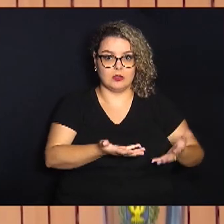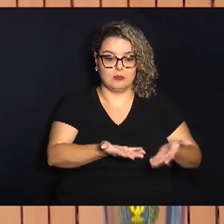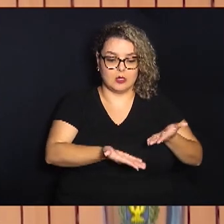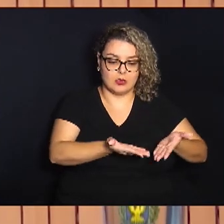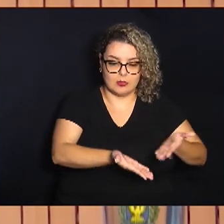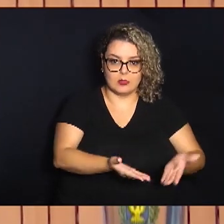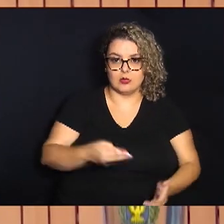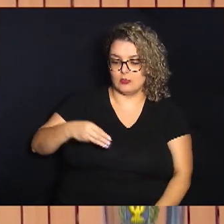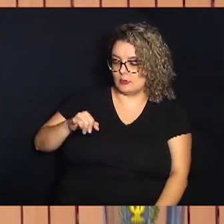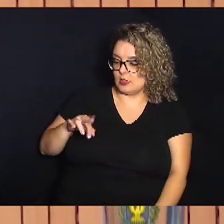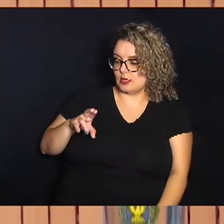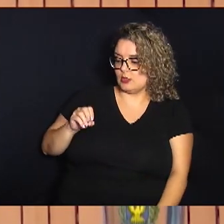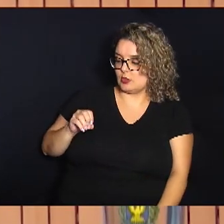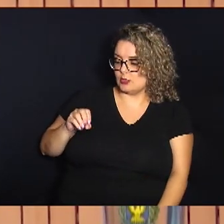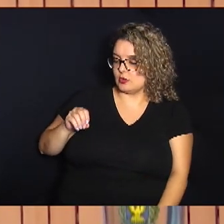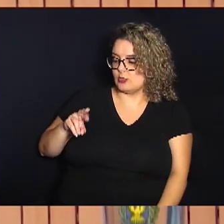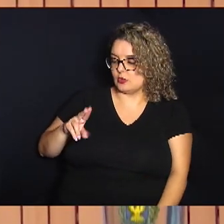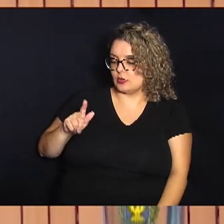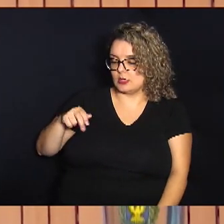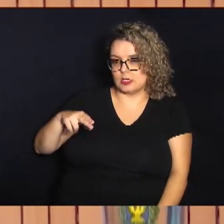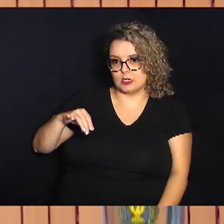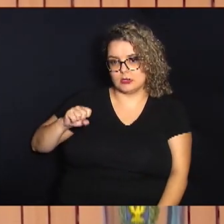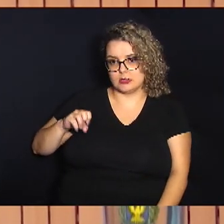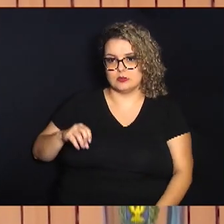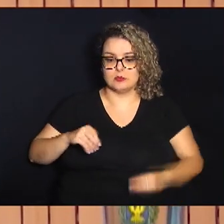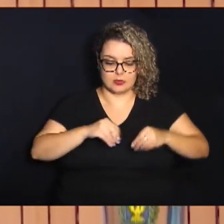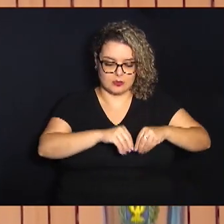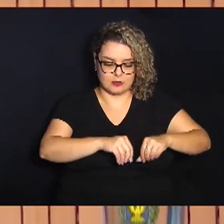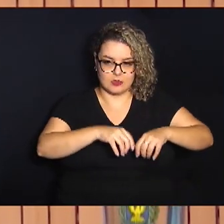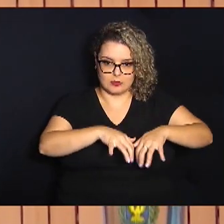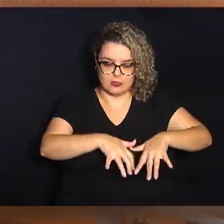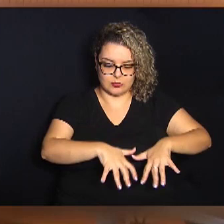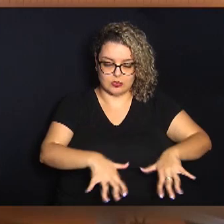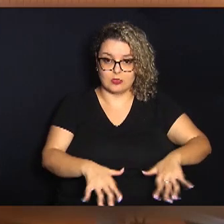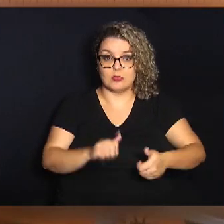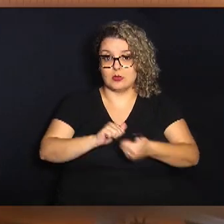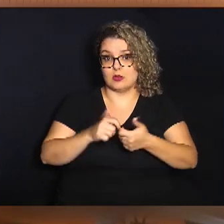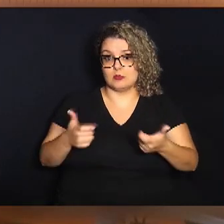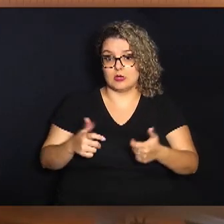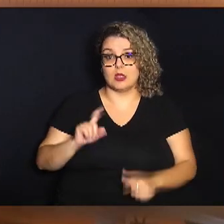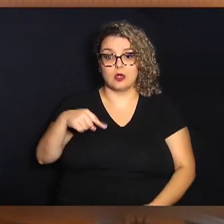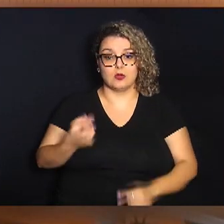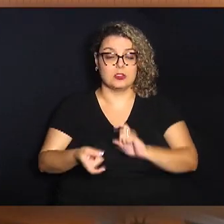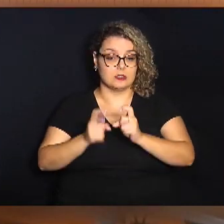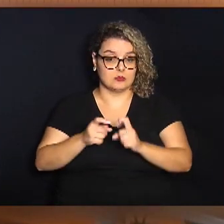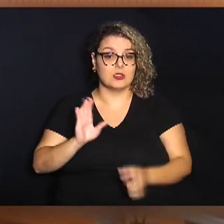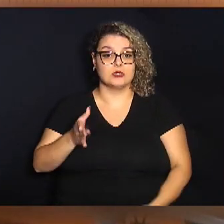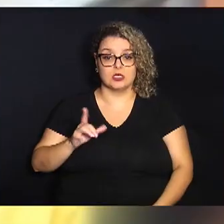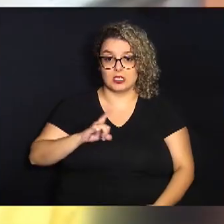esses micro-organismos, vai se infiltrar no solo com uma qualidade maior. A próxima reunião já tem